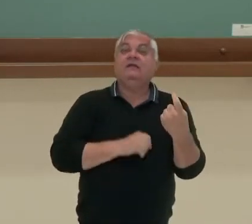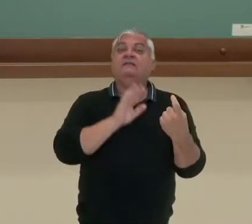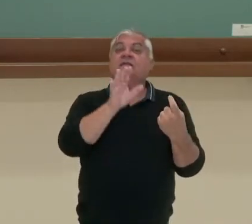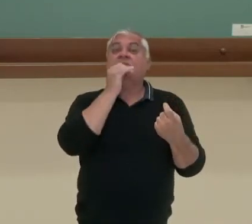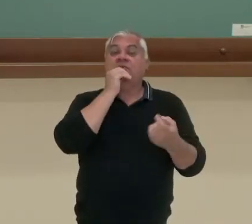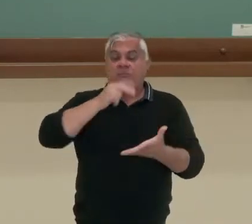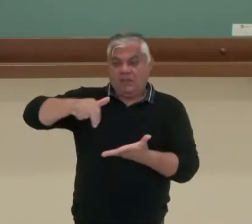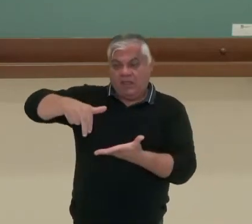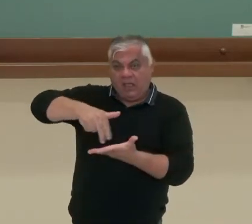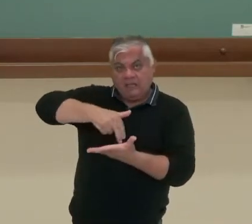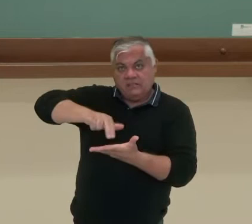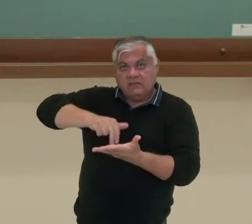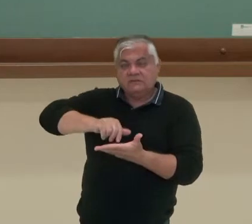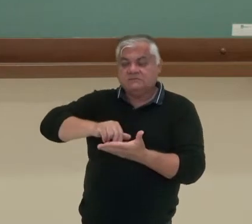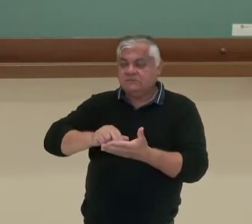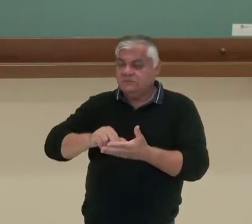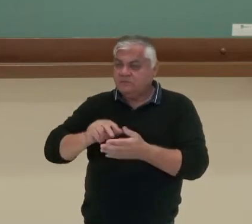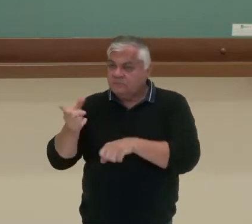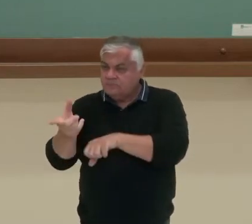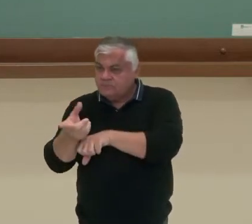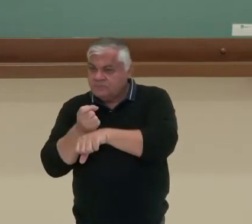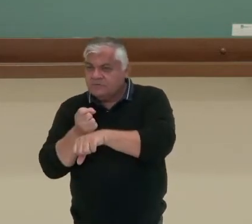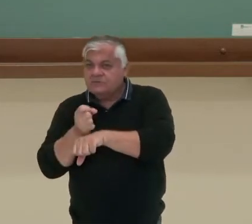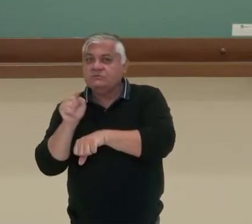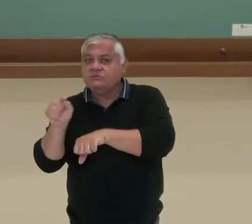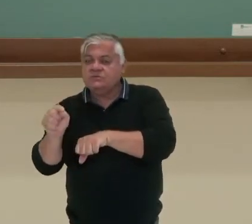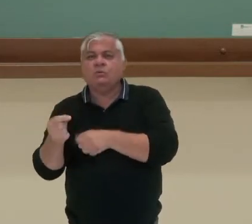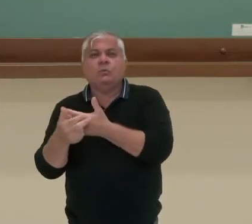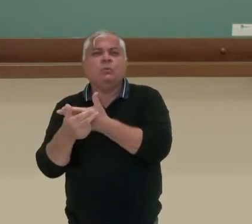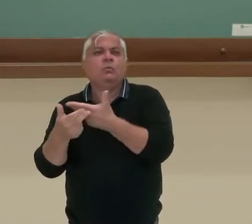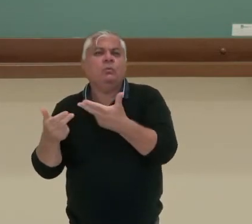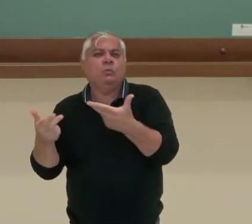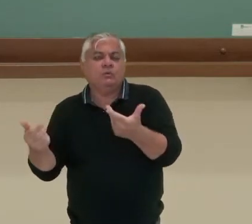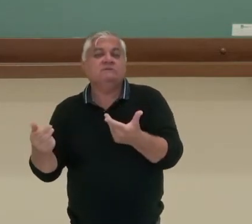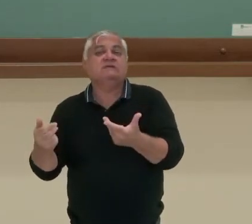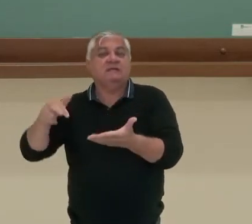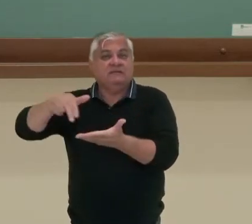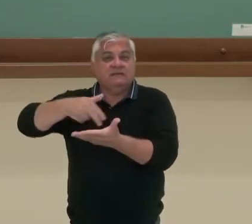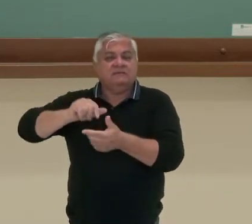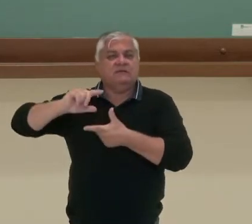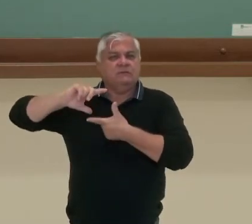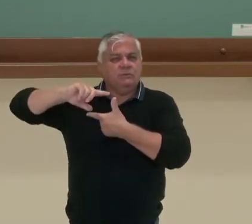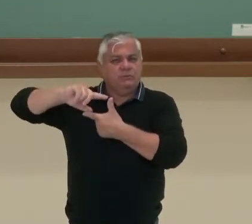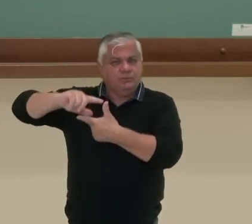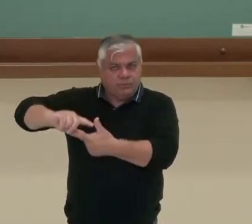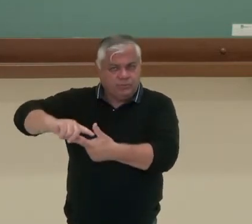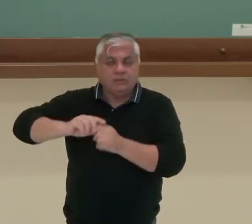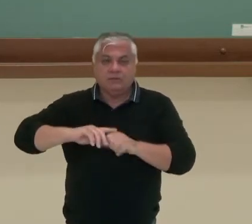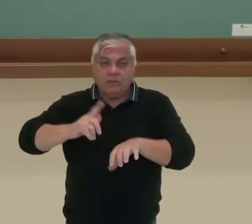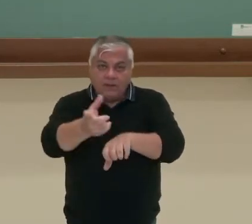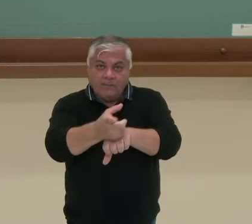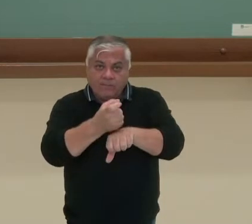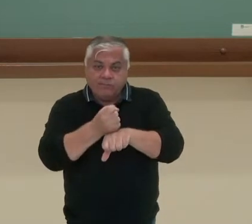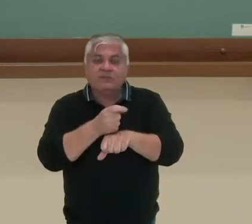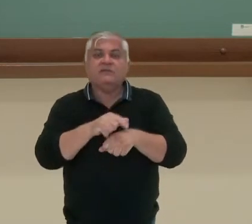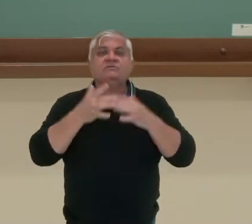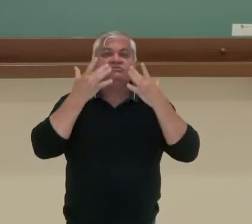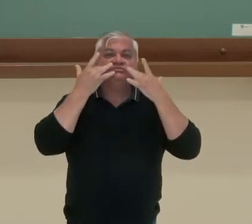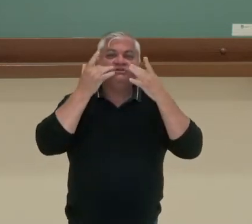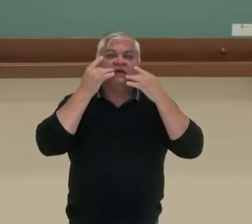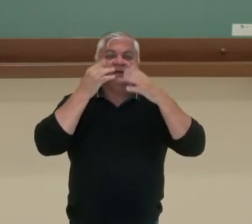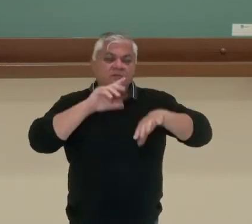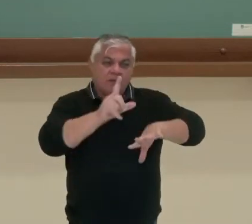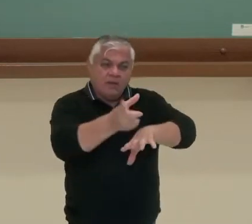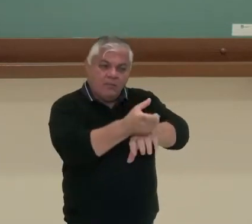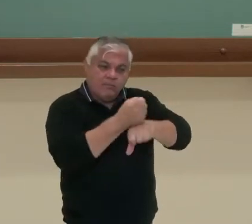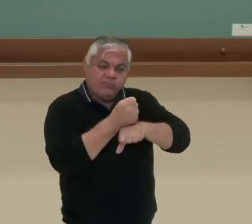vai poder pegar, da dança contemporânea, ela vai poder pegar muito da dança tradicional, ela pode pegar elementos de teatro, ela pode